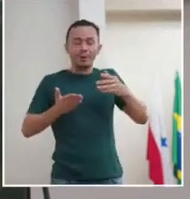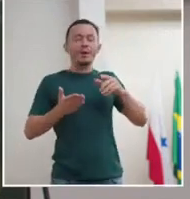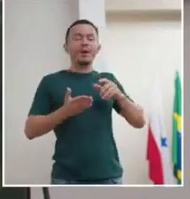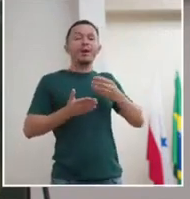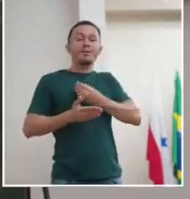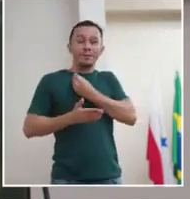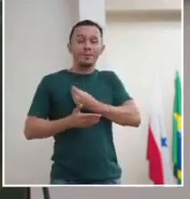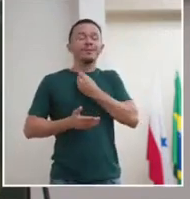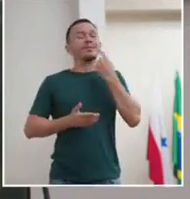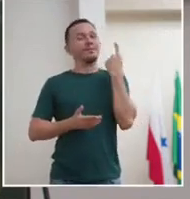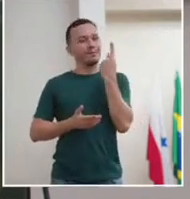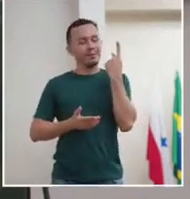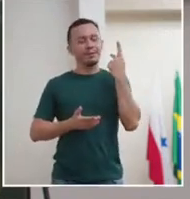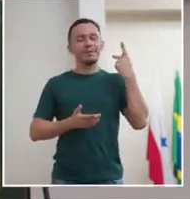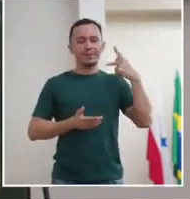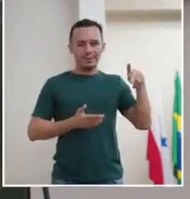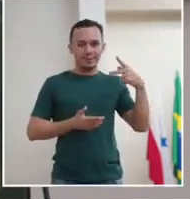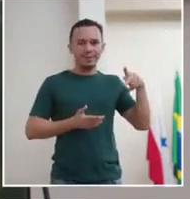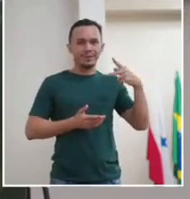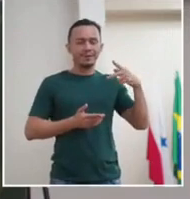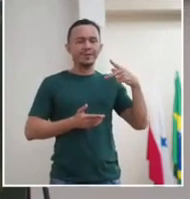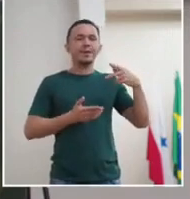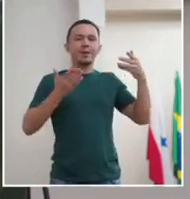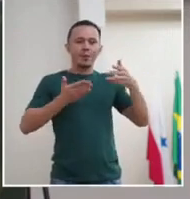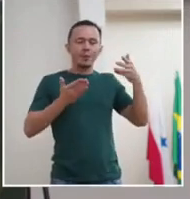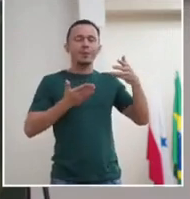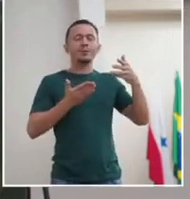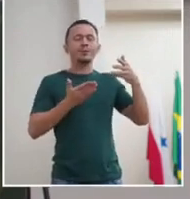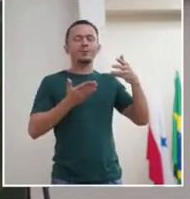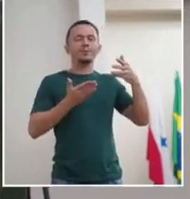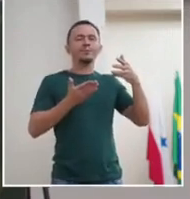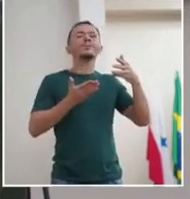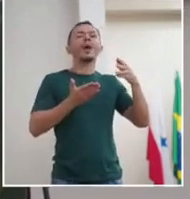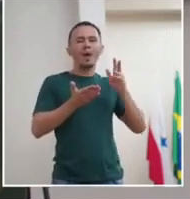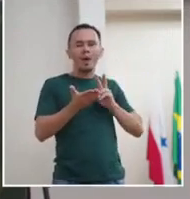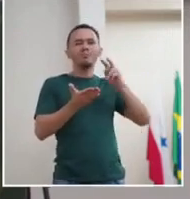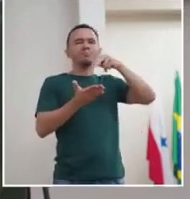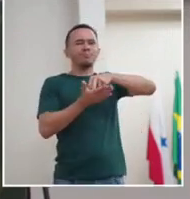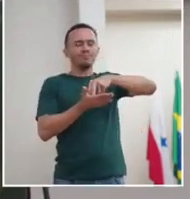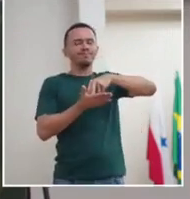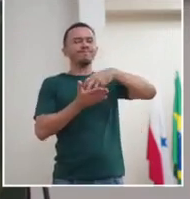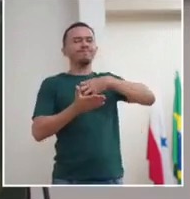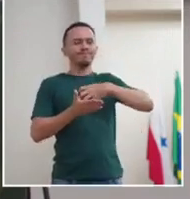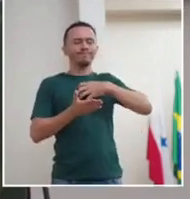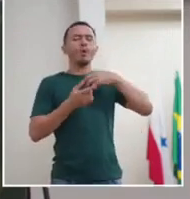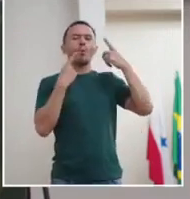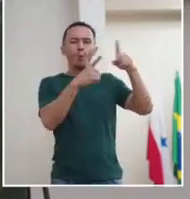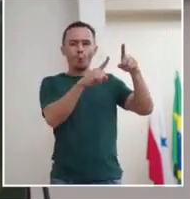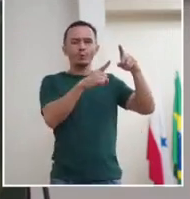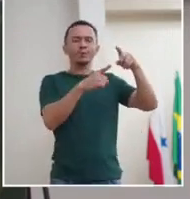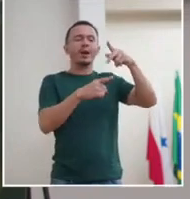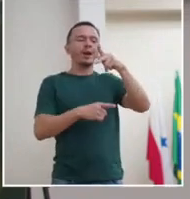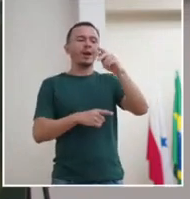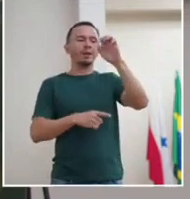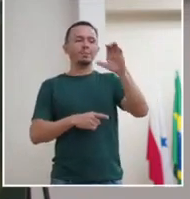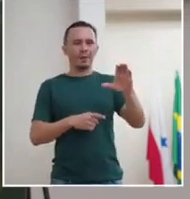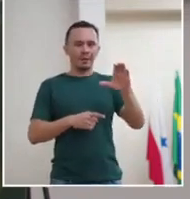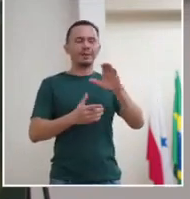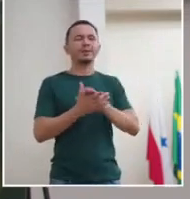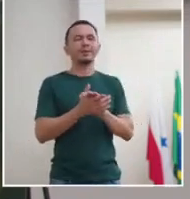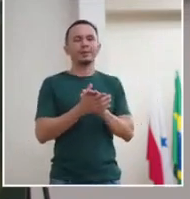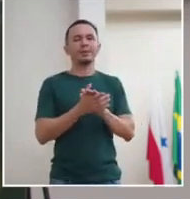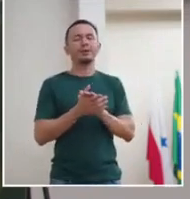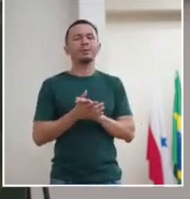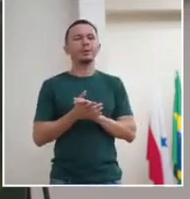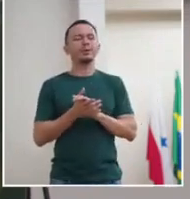brasileiros, estaria indignada e se colocaria contra essa PEC também. Quero dizer que é muito oportuno falar da